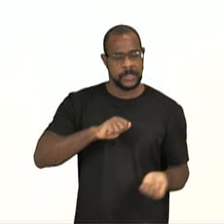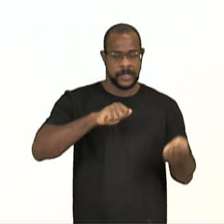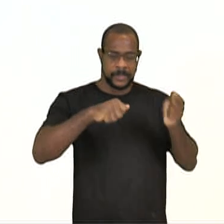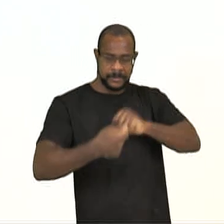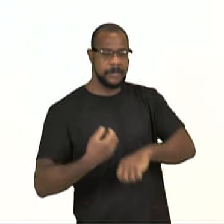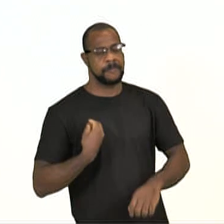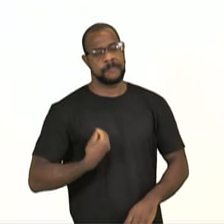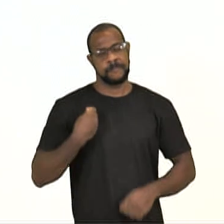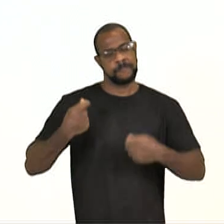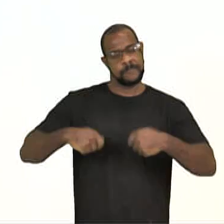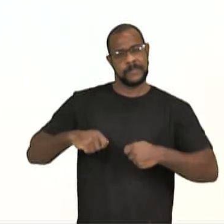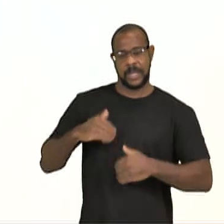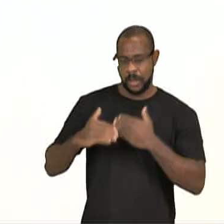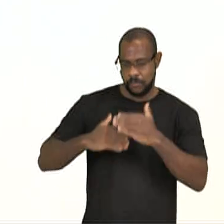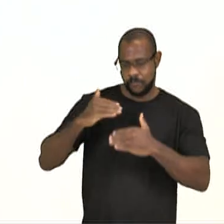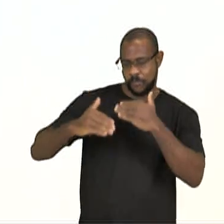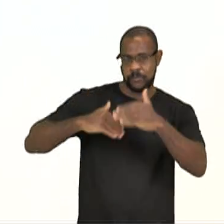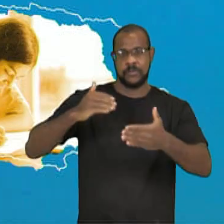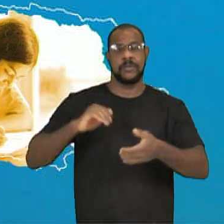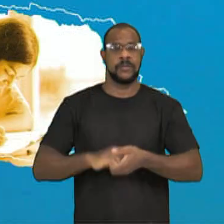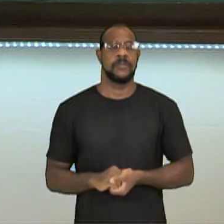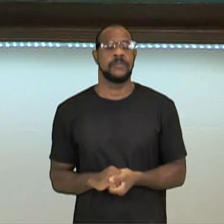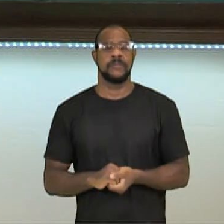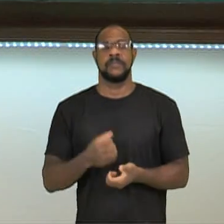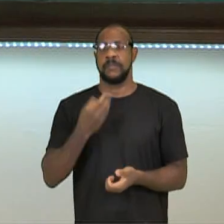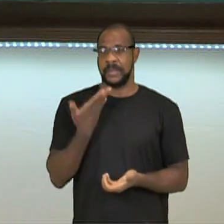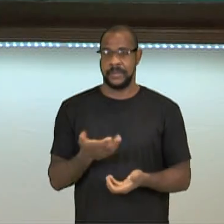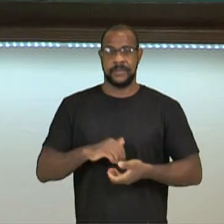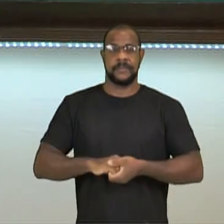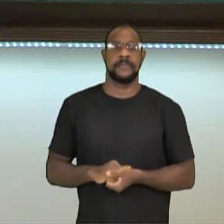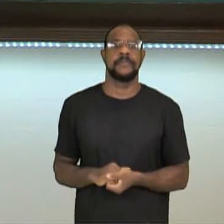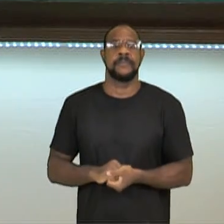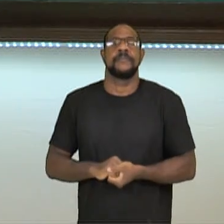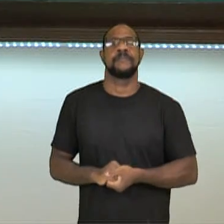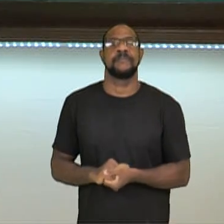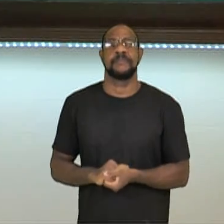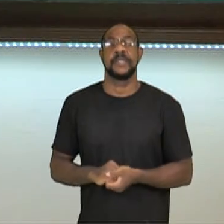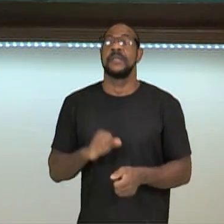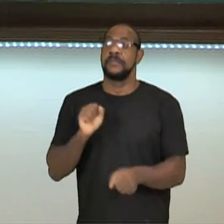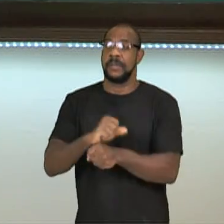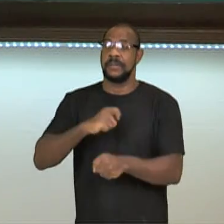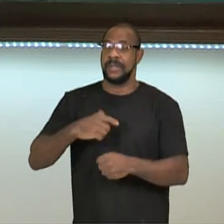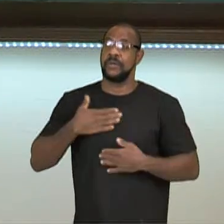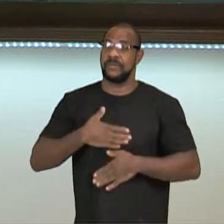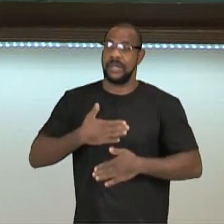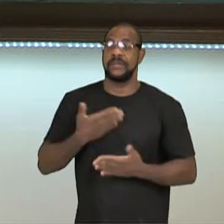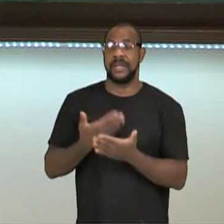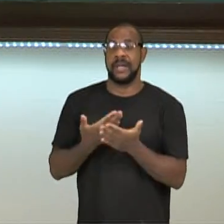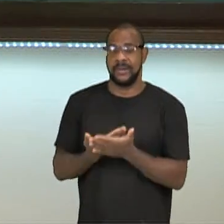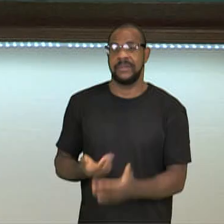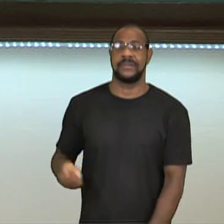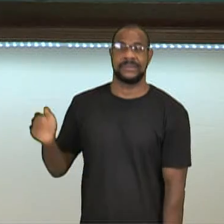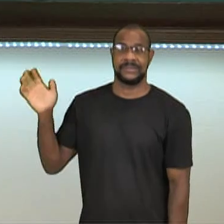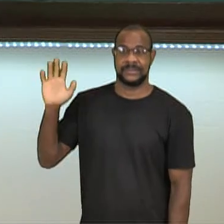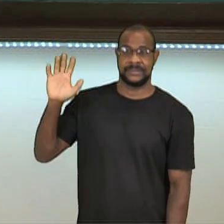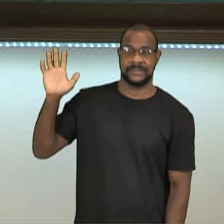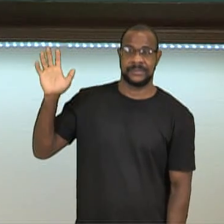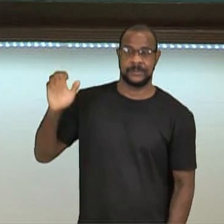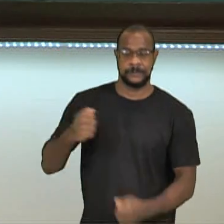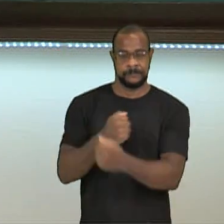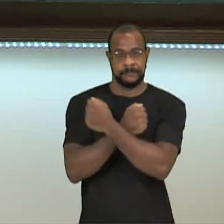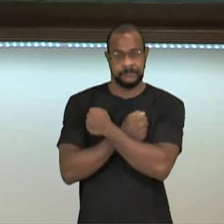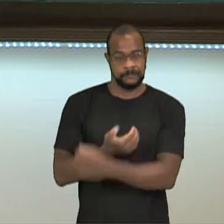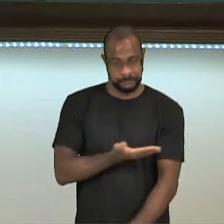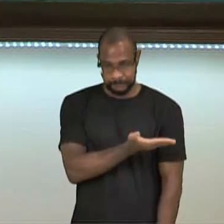para sobreviver à evolução. Muito bem! Espero que vocês tenham curtido a minha aula. Um abração a toda a galera do